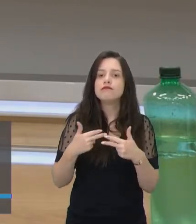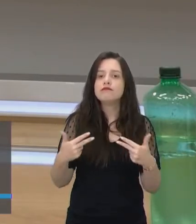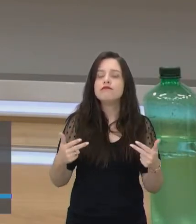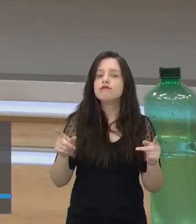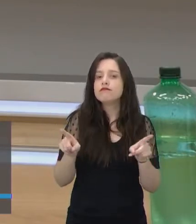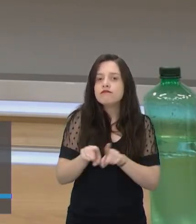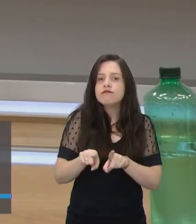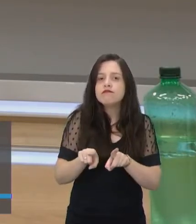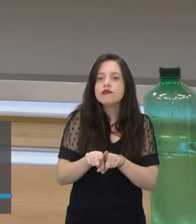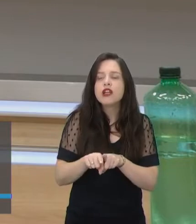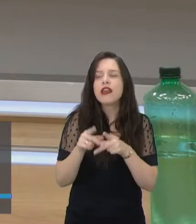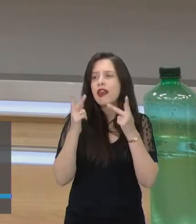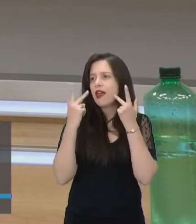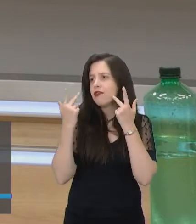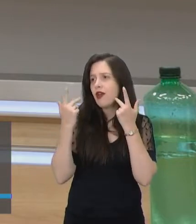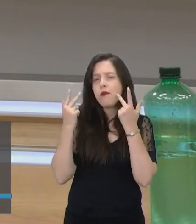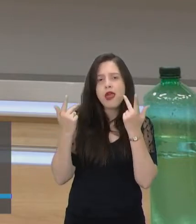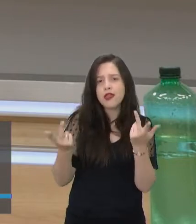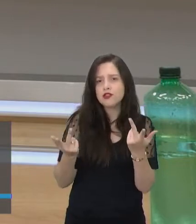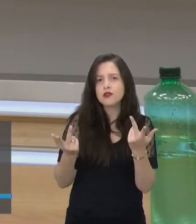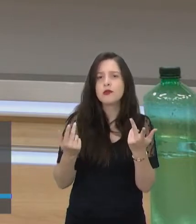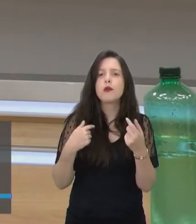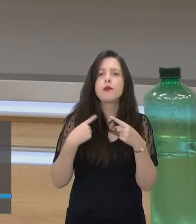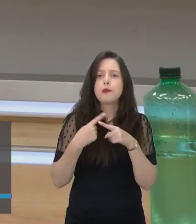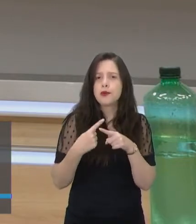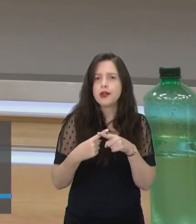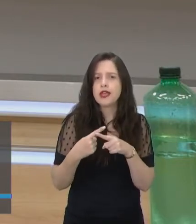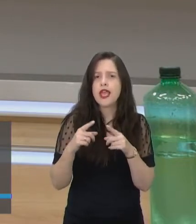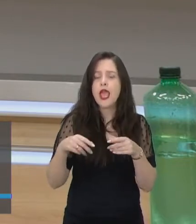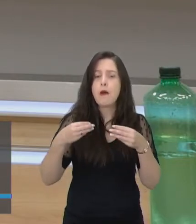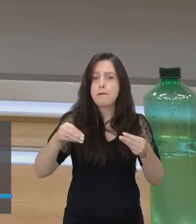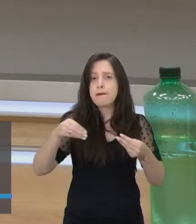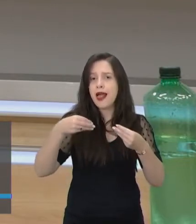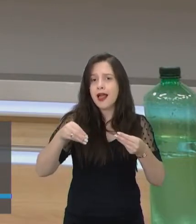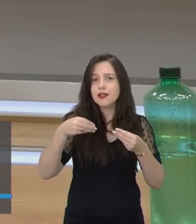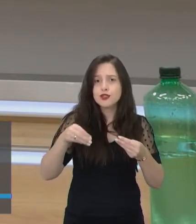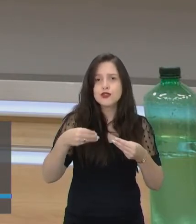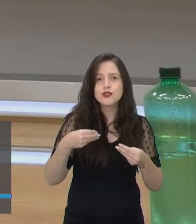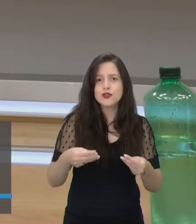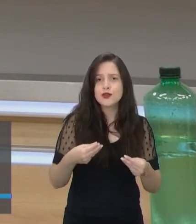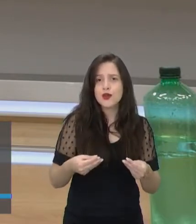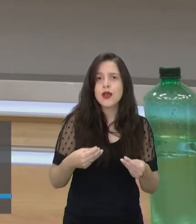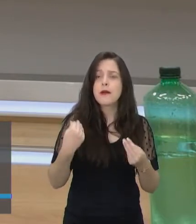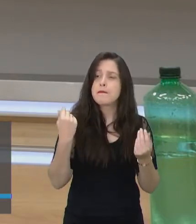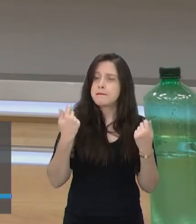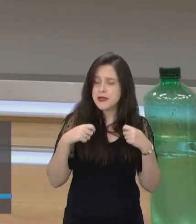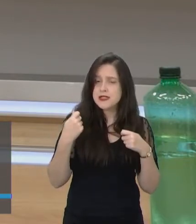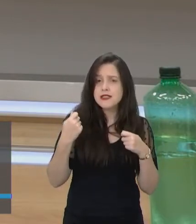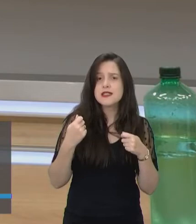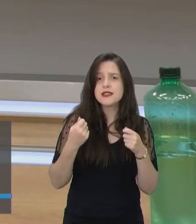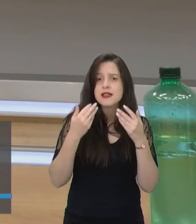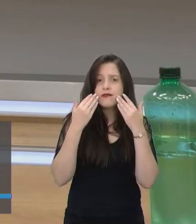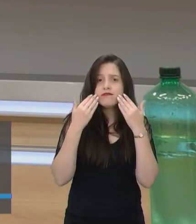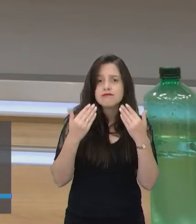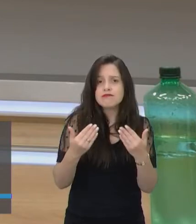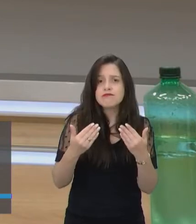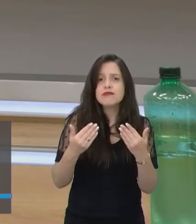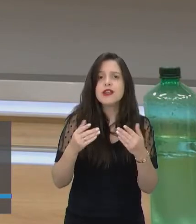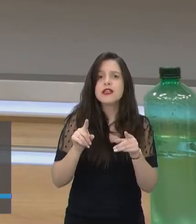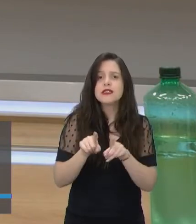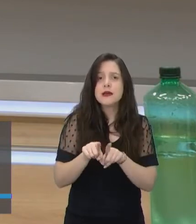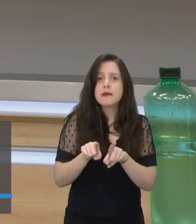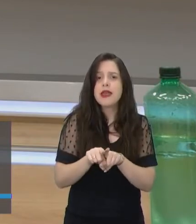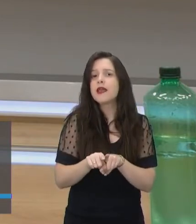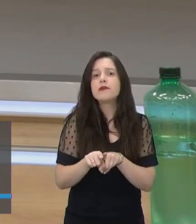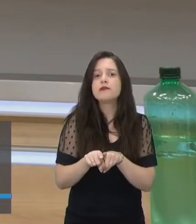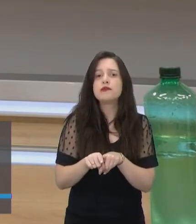ele, naturalmente, ele é decomposto, como, por exemplo, o plástico, quando a gente pensa ainda mais nesse exemplo de sacolinhas de plástico, seja